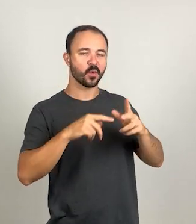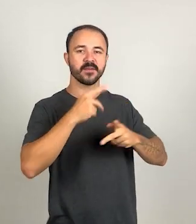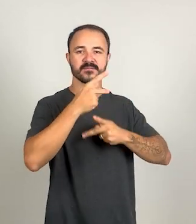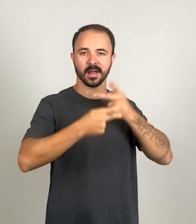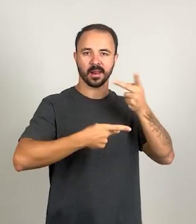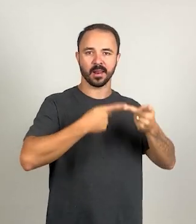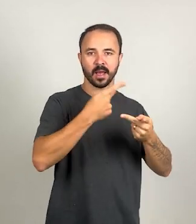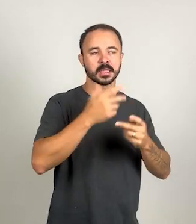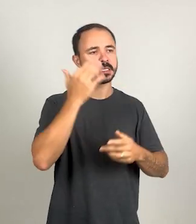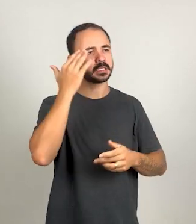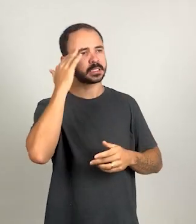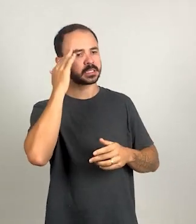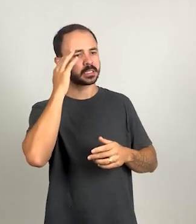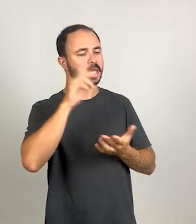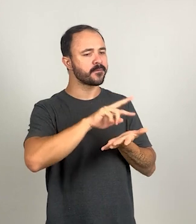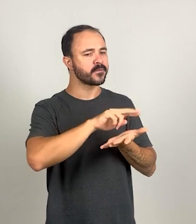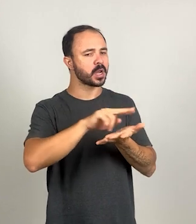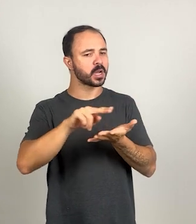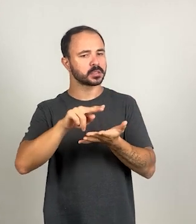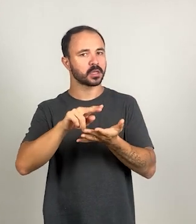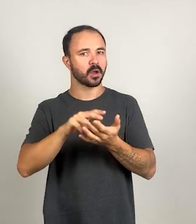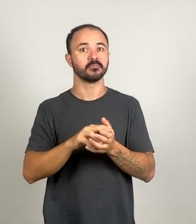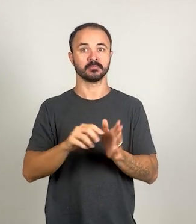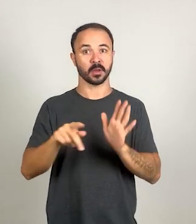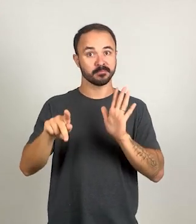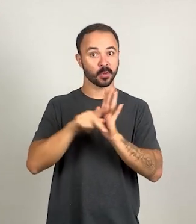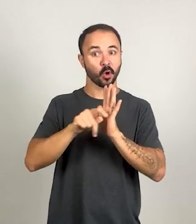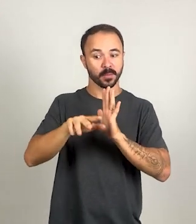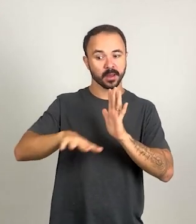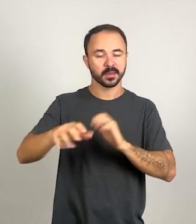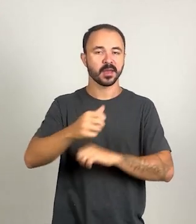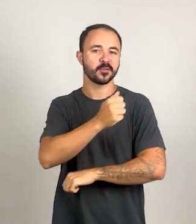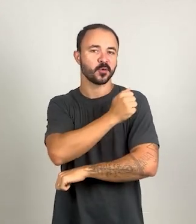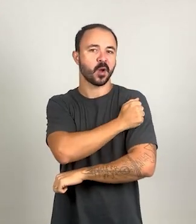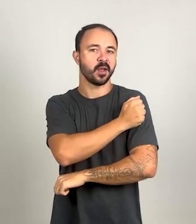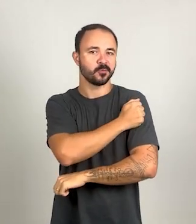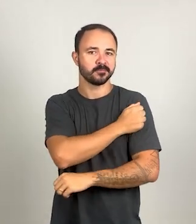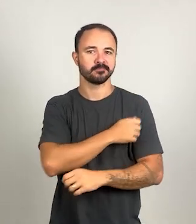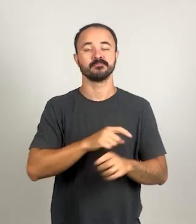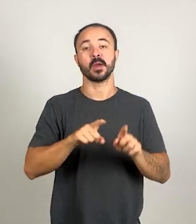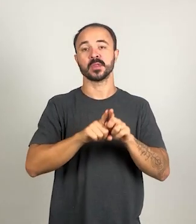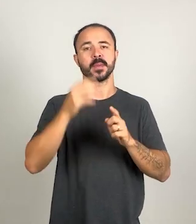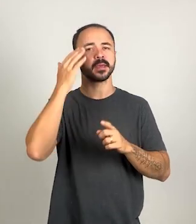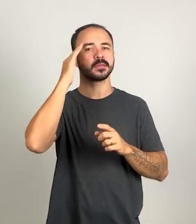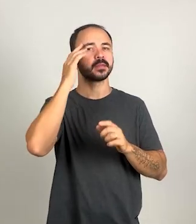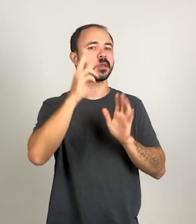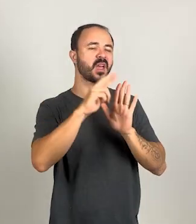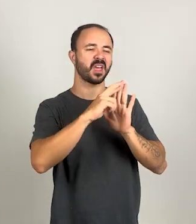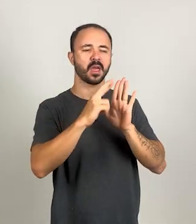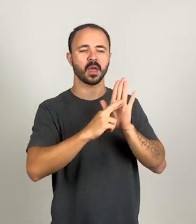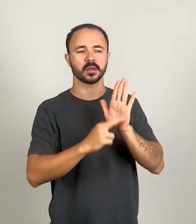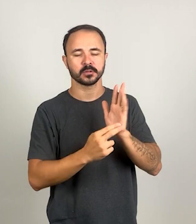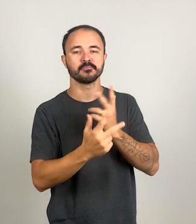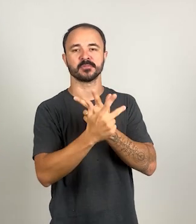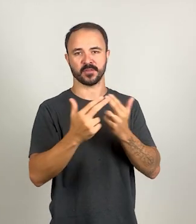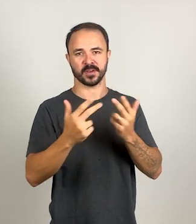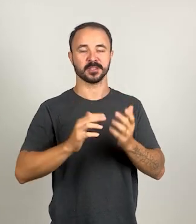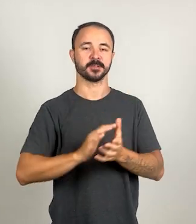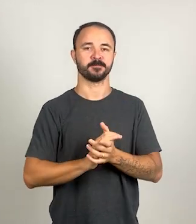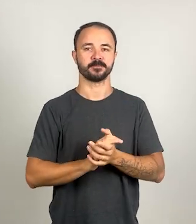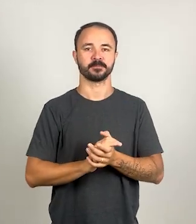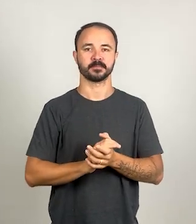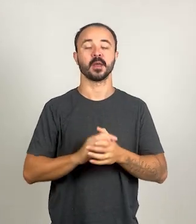aquelas do local de origem do aluno o conceito de Norma padrão e o de preconceito linguístico a língua é a nossa